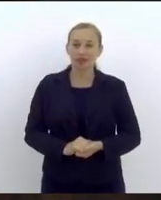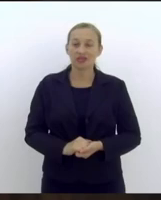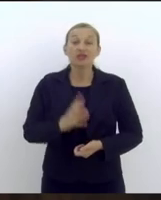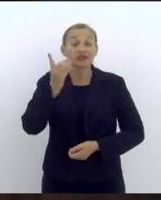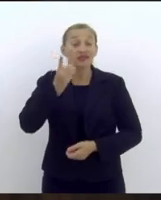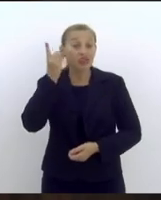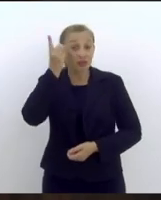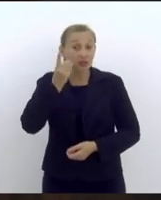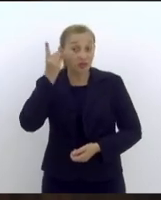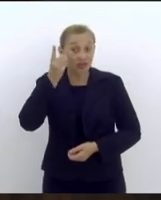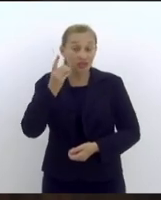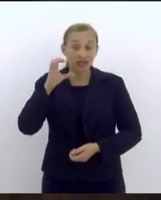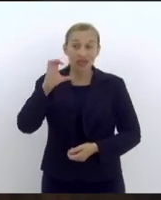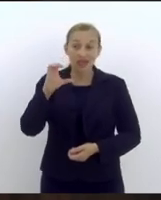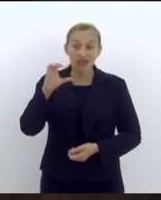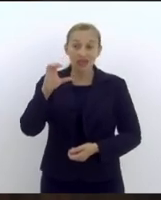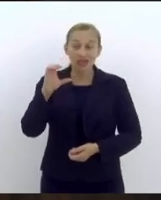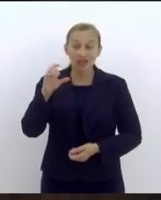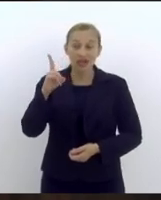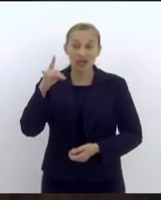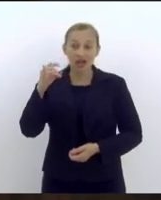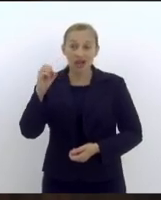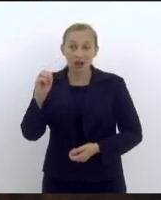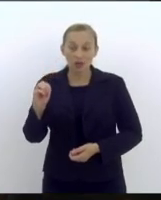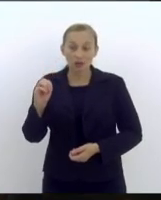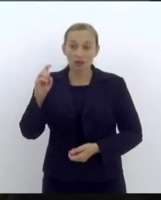Deputado Cláudio Caiado